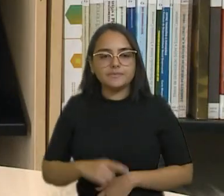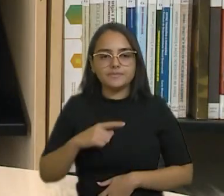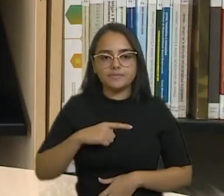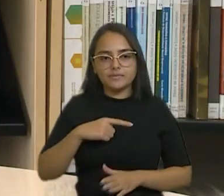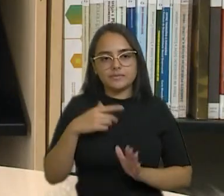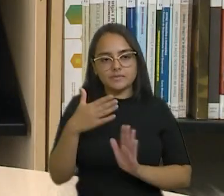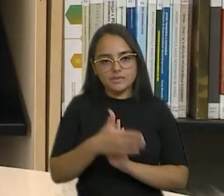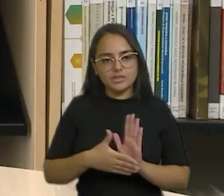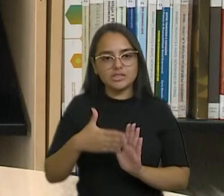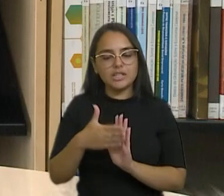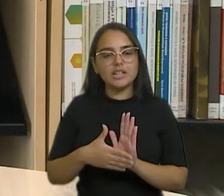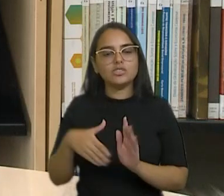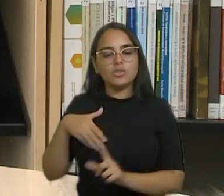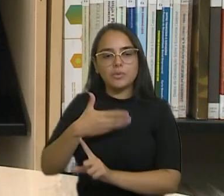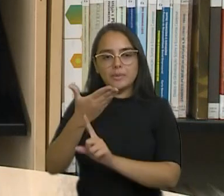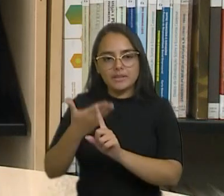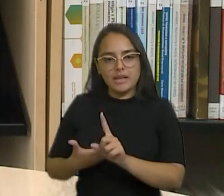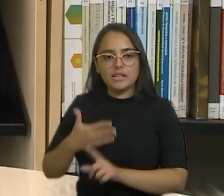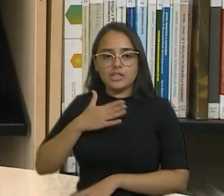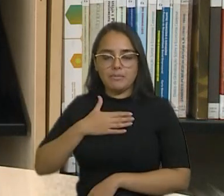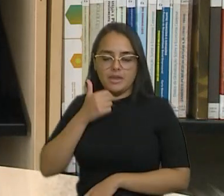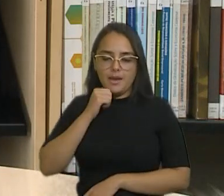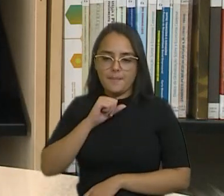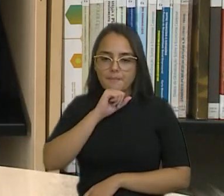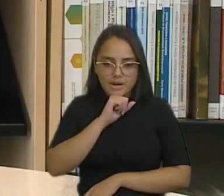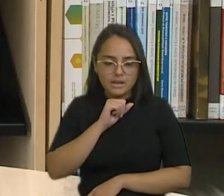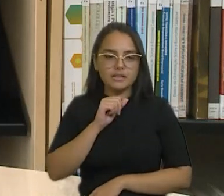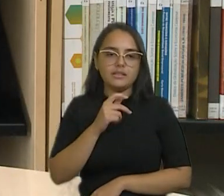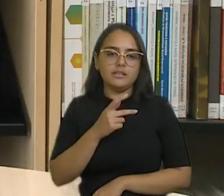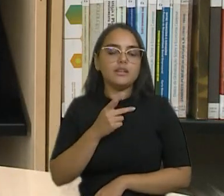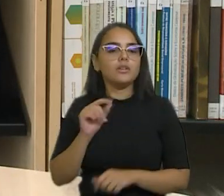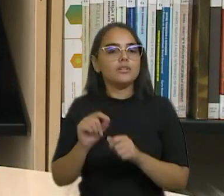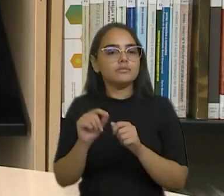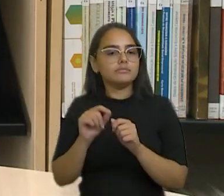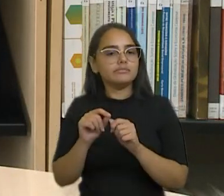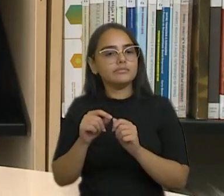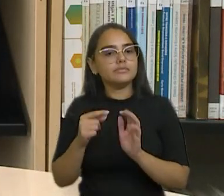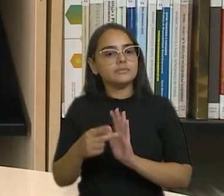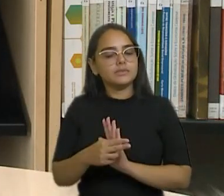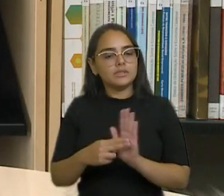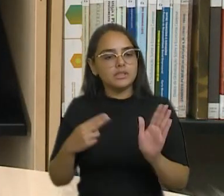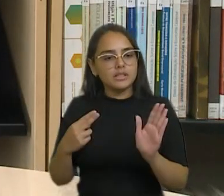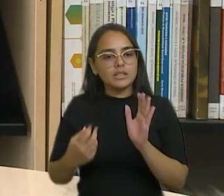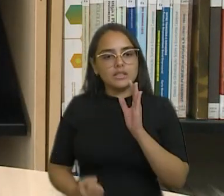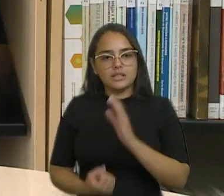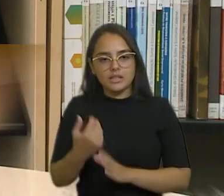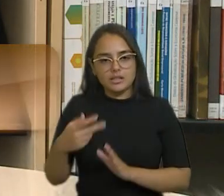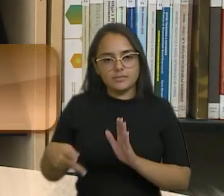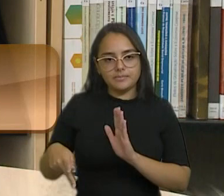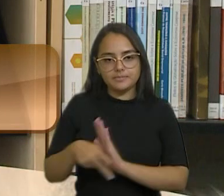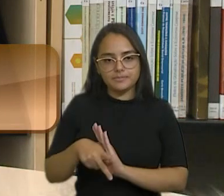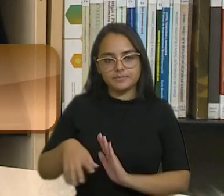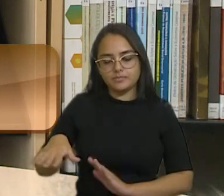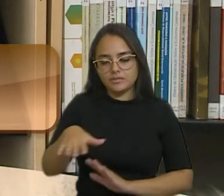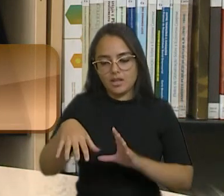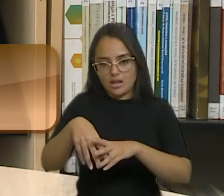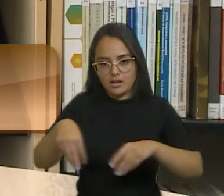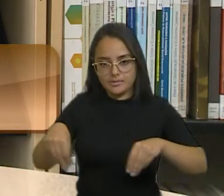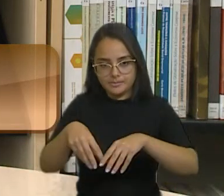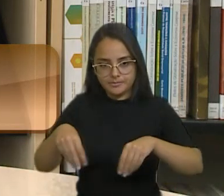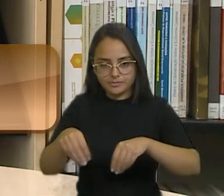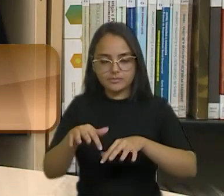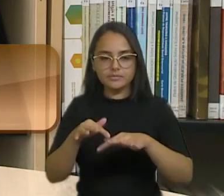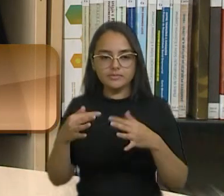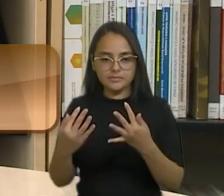faço uma homenagem à minha mãe, a saudosa mãe Margarida, né, que ela era a titular gomeira nas farinhadas da nossa